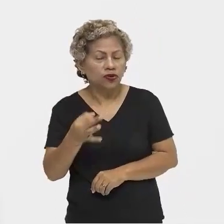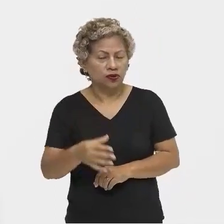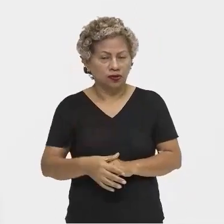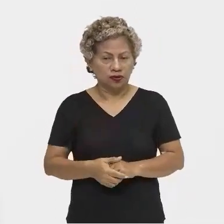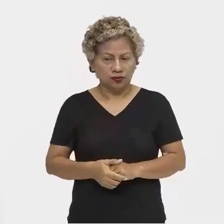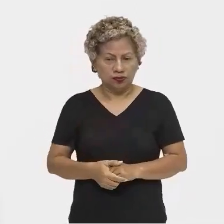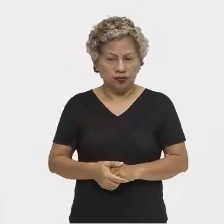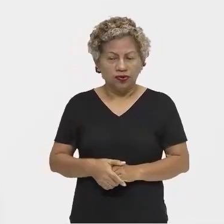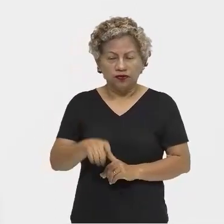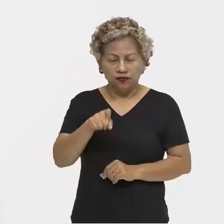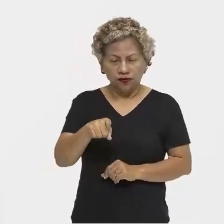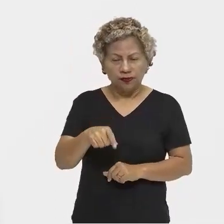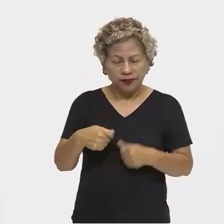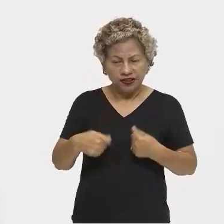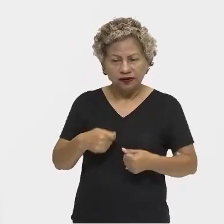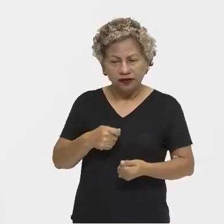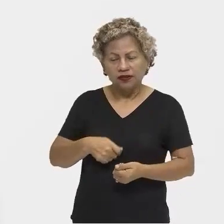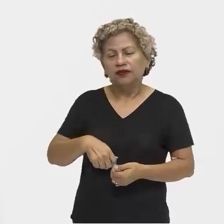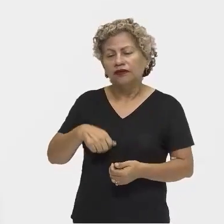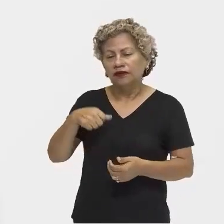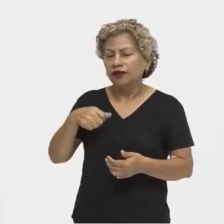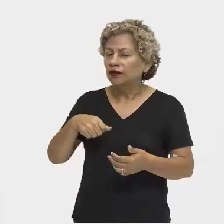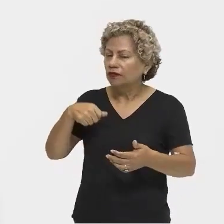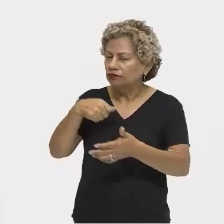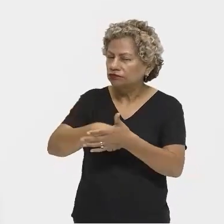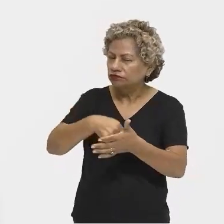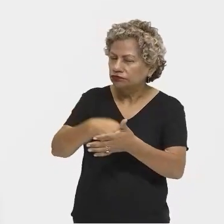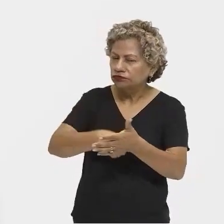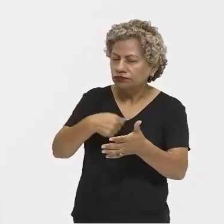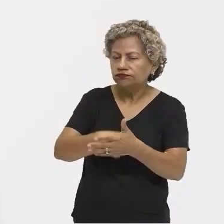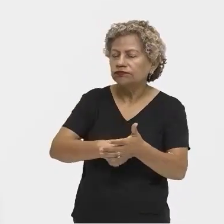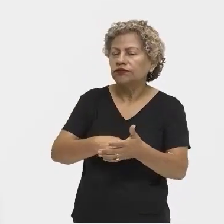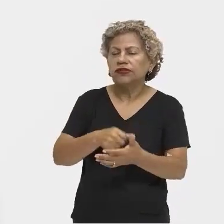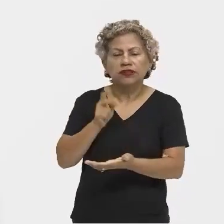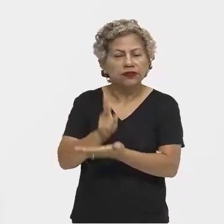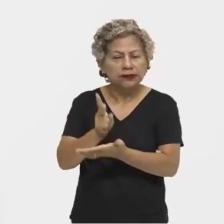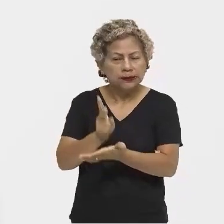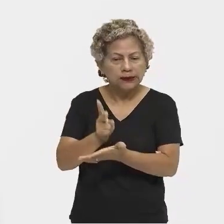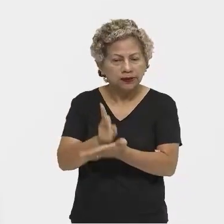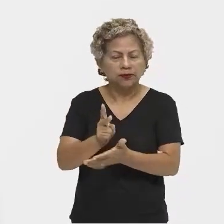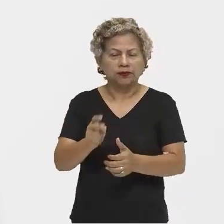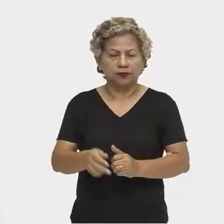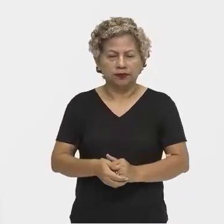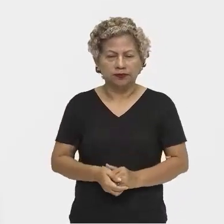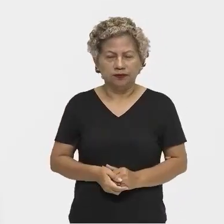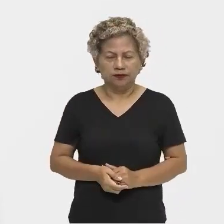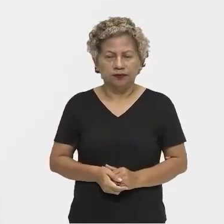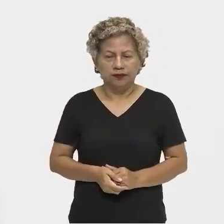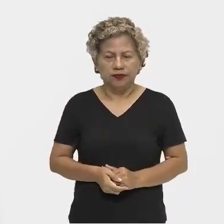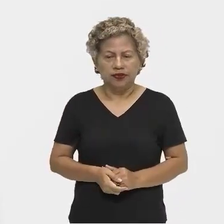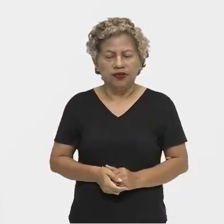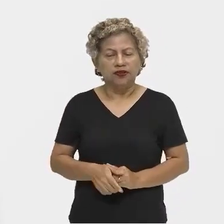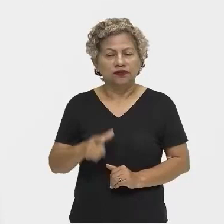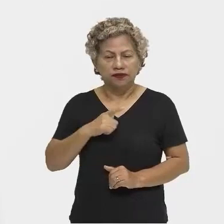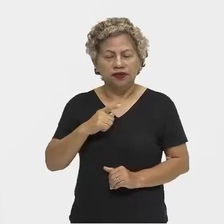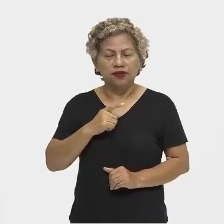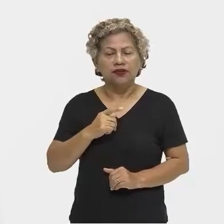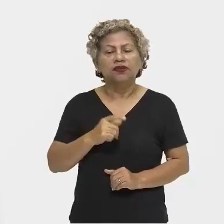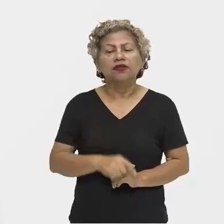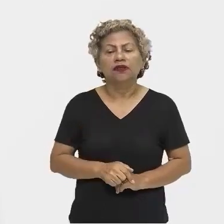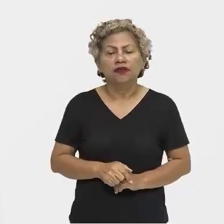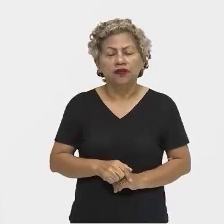não desistir e estar atento aos sinais. E lembre-se, não vamos conseguir resultados diferentes